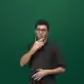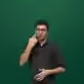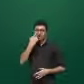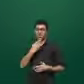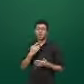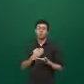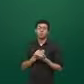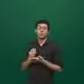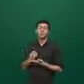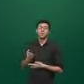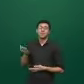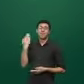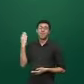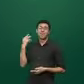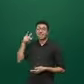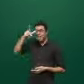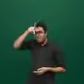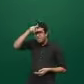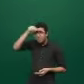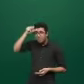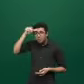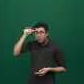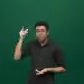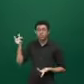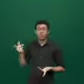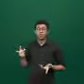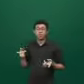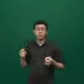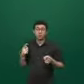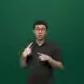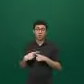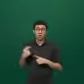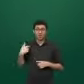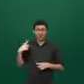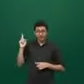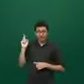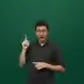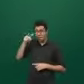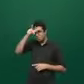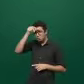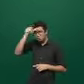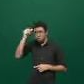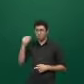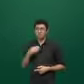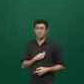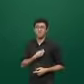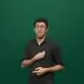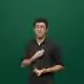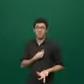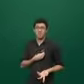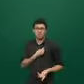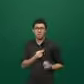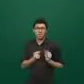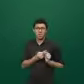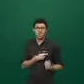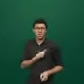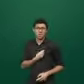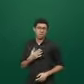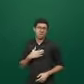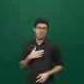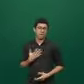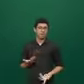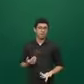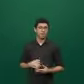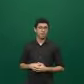Eu fui secretário de educação no estado do Amazonas e eu vivi isso lá, né? Nós não utilizávamos esse modelo